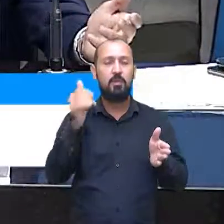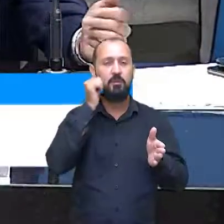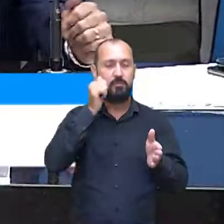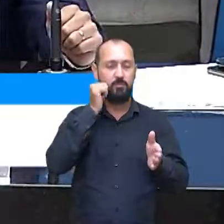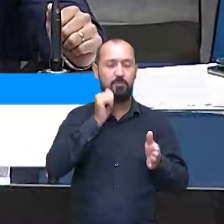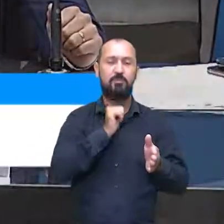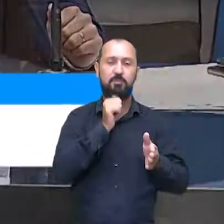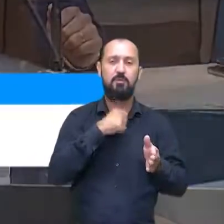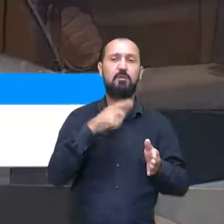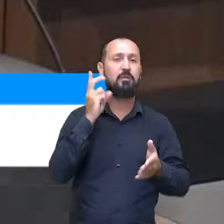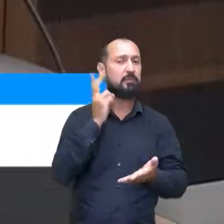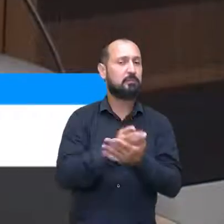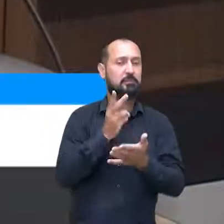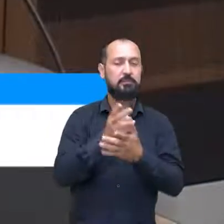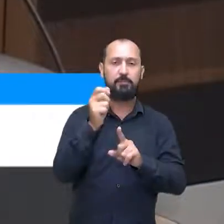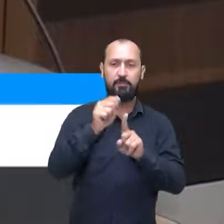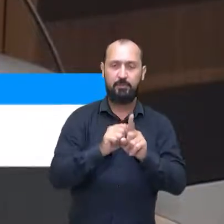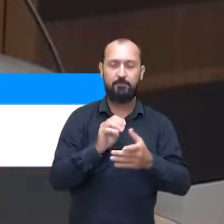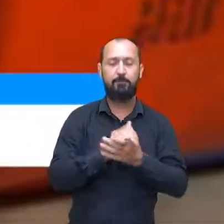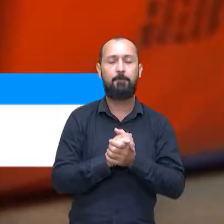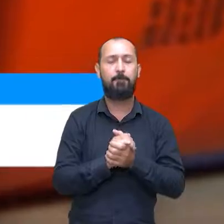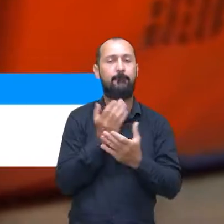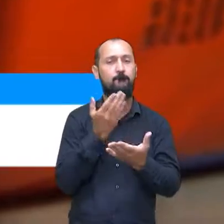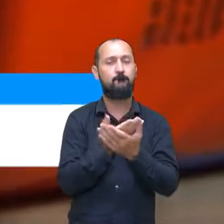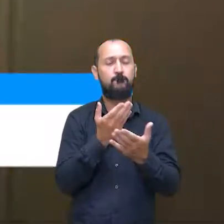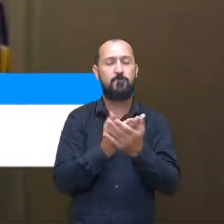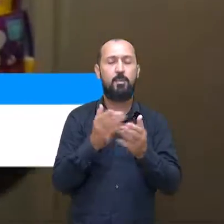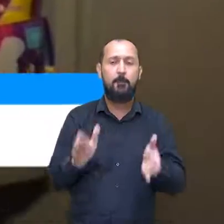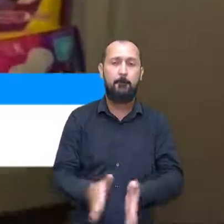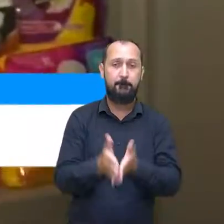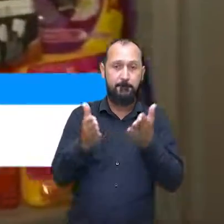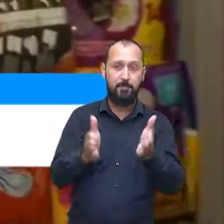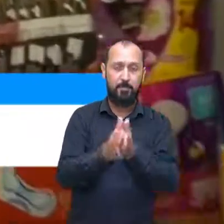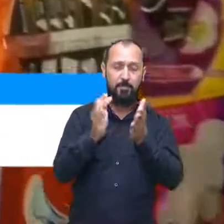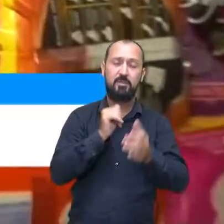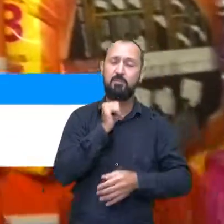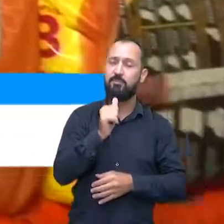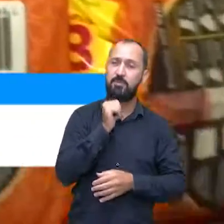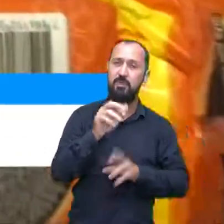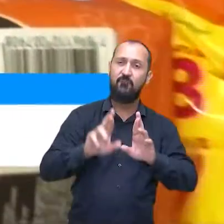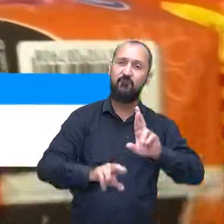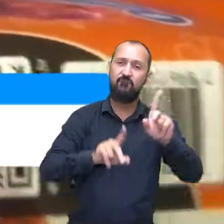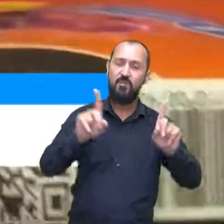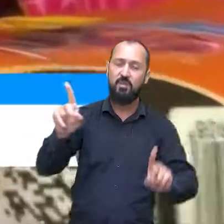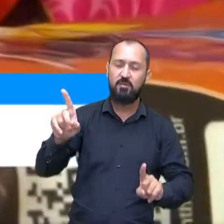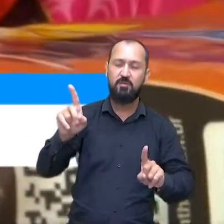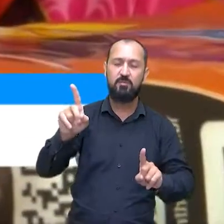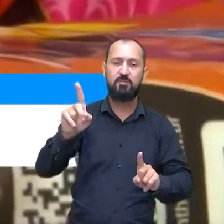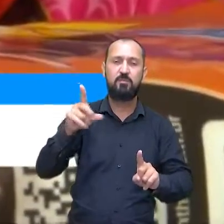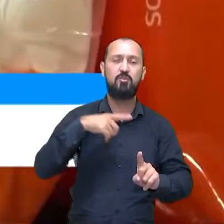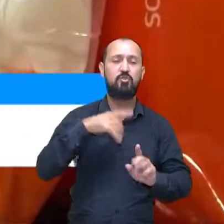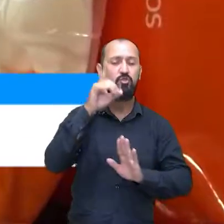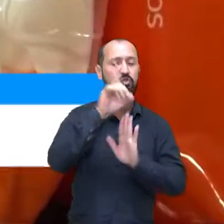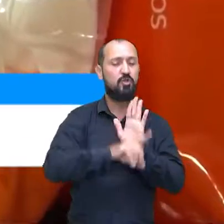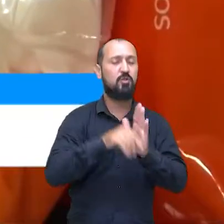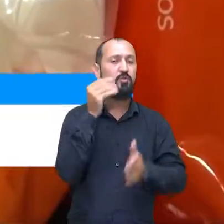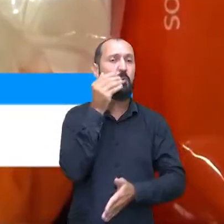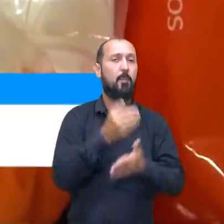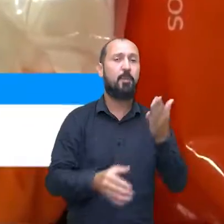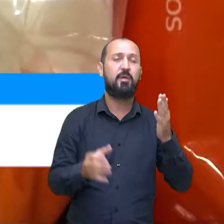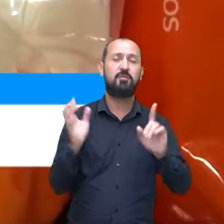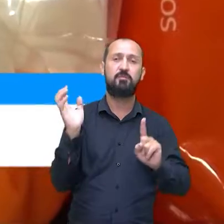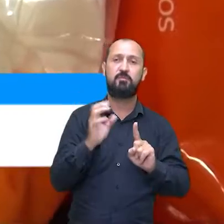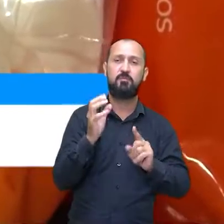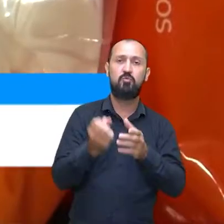as mulheres, né, passam durante todos os meses. O estudo Pobreza Menstrual no Brasil, Desigualdade e Violações